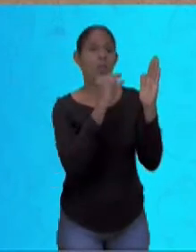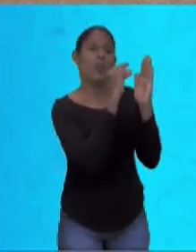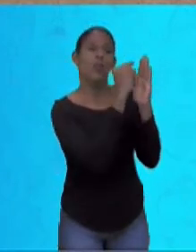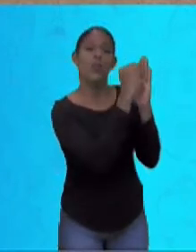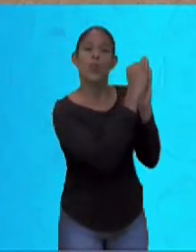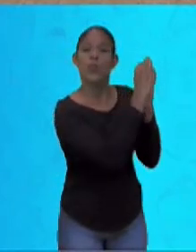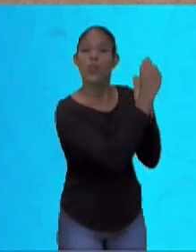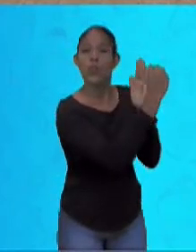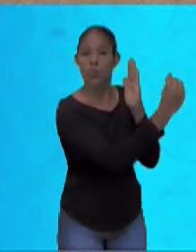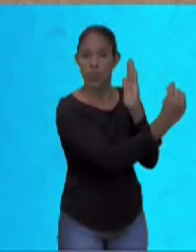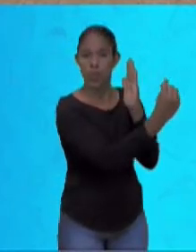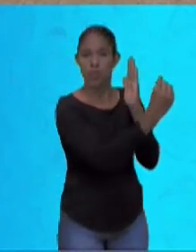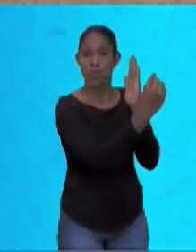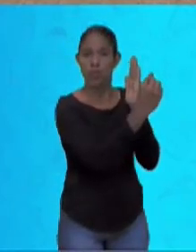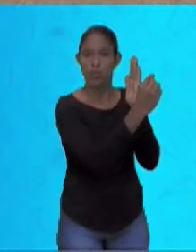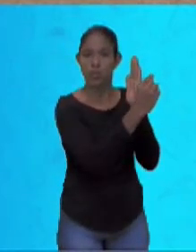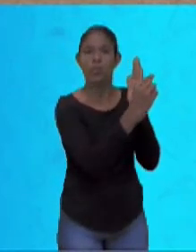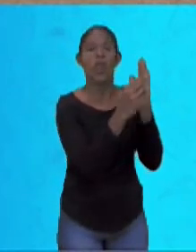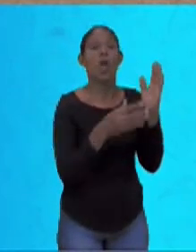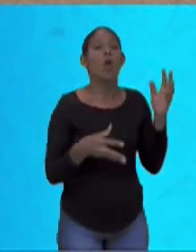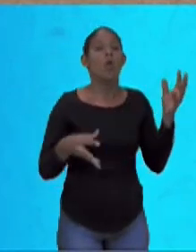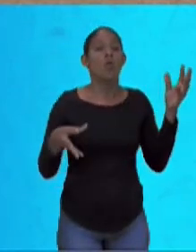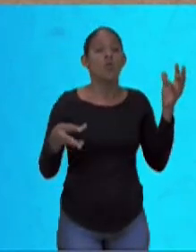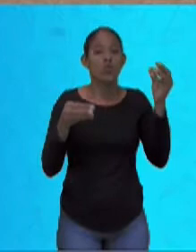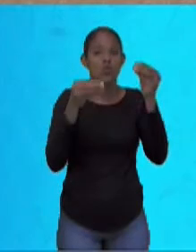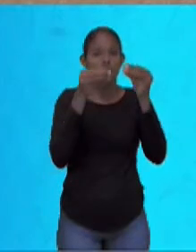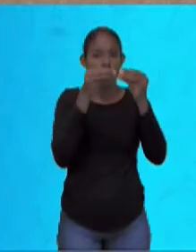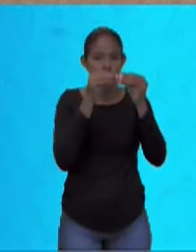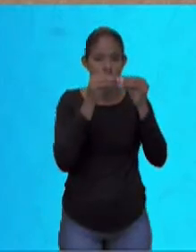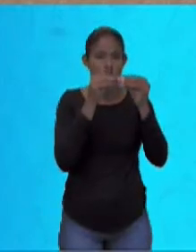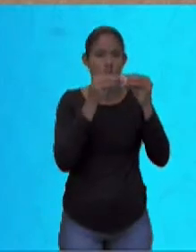poema. Vamos continuar.